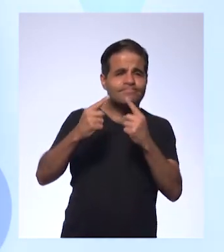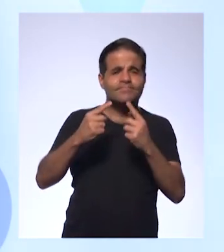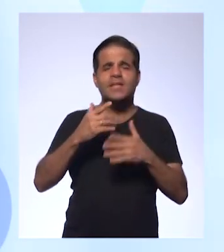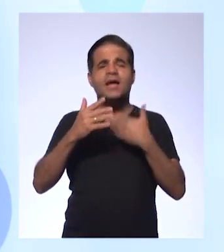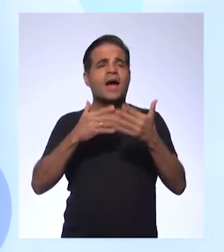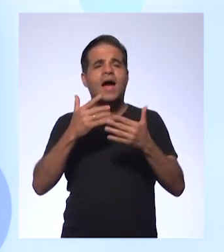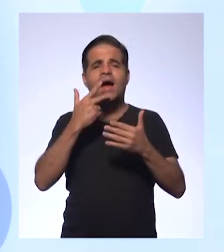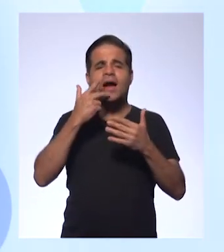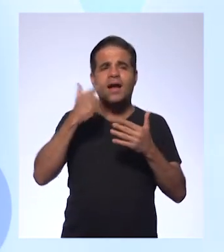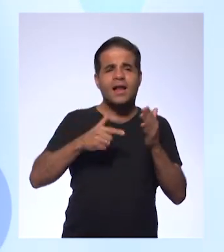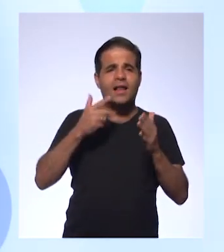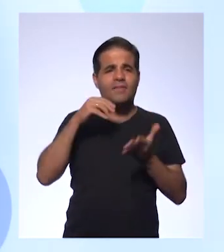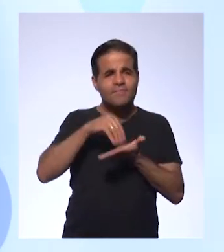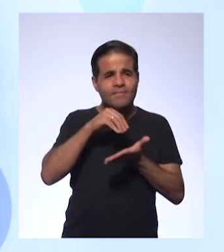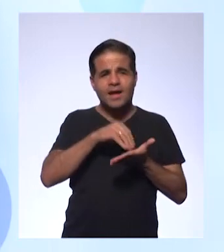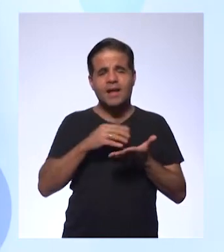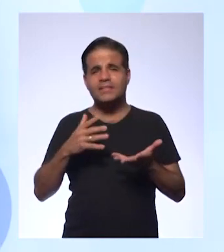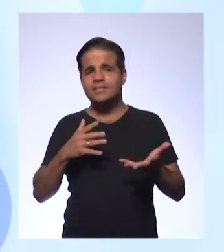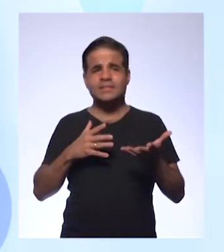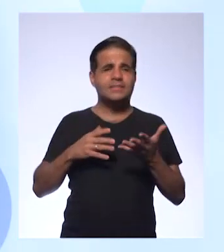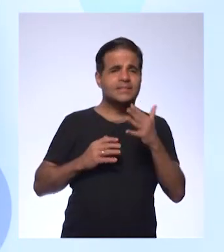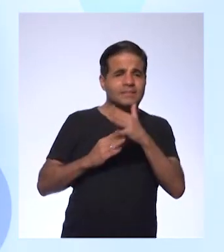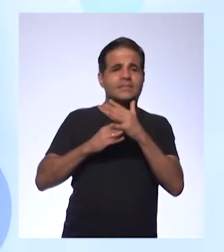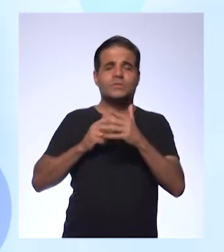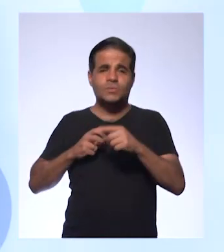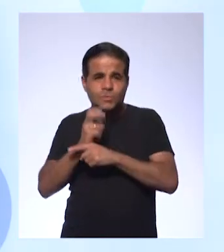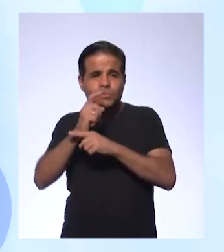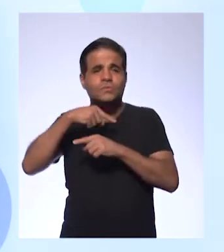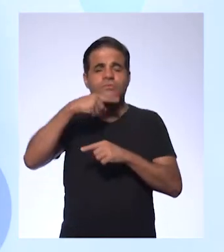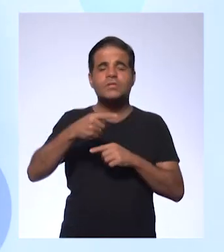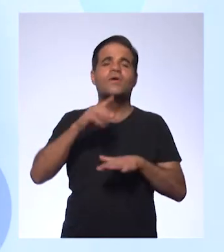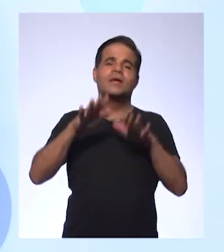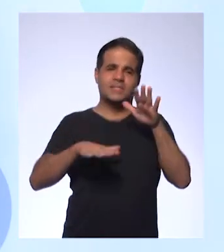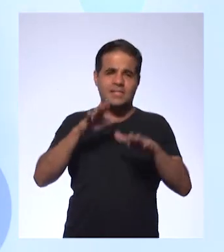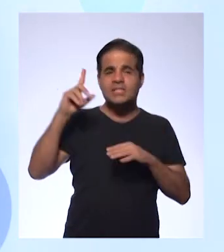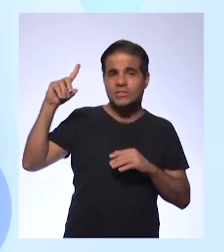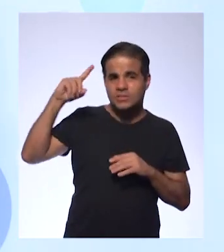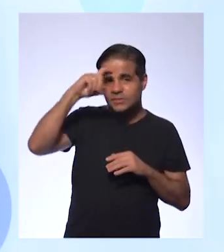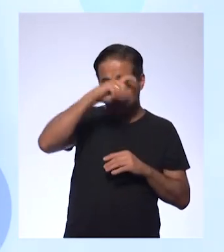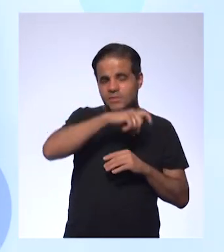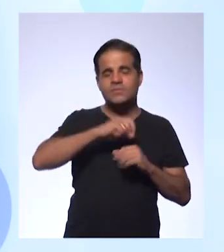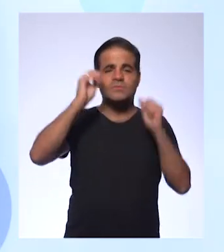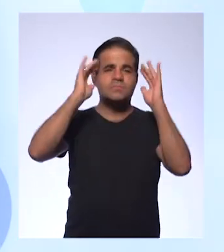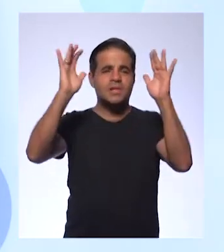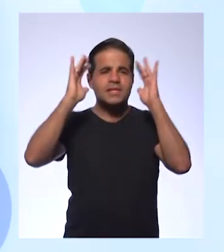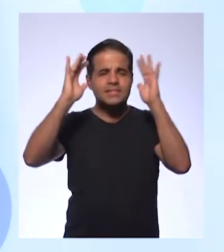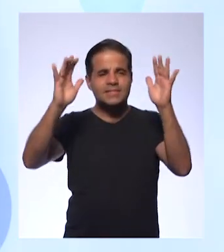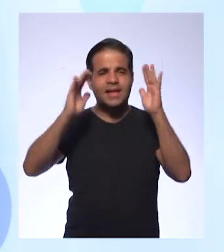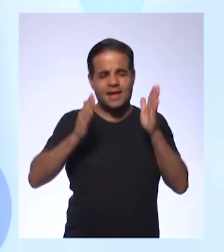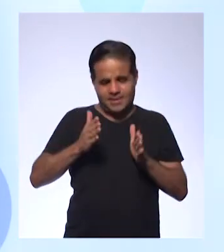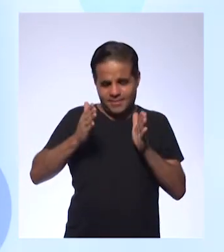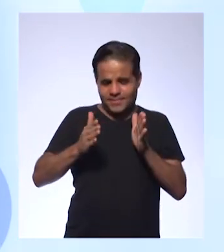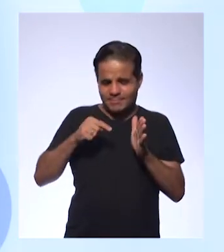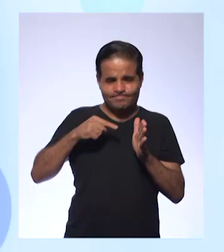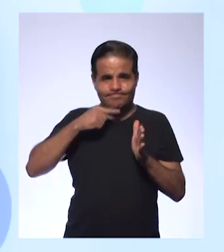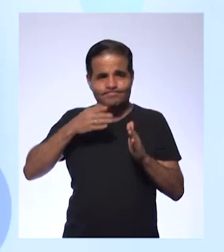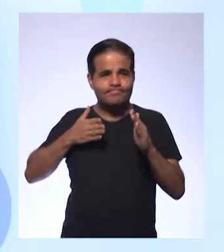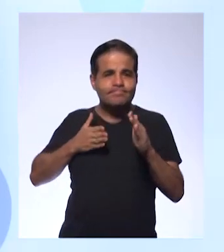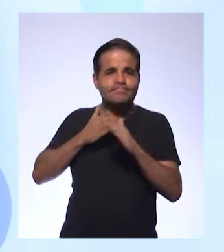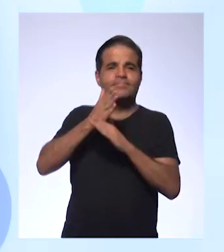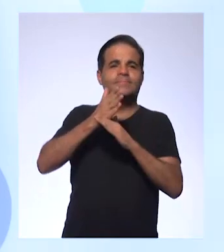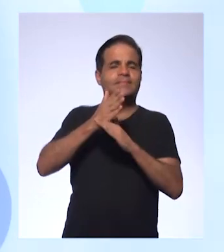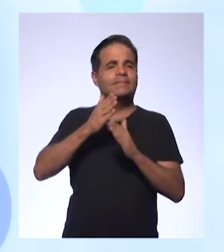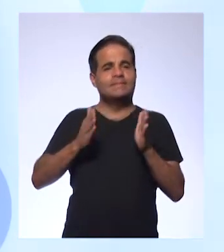né? Aquela falta, o gol impedido. Às vezes é mais difícil a gente pensar nisso, ou aquela fase que você não consegue passar